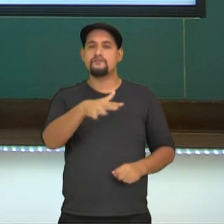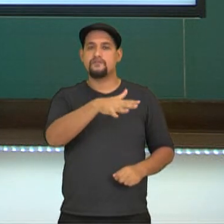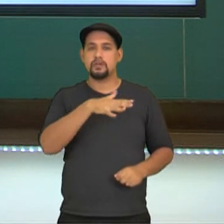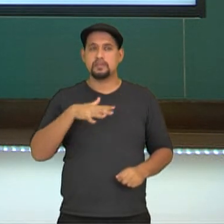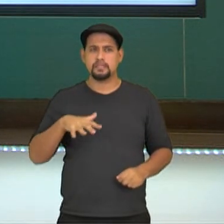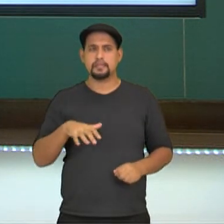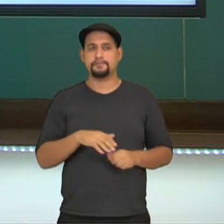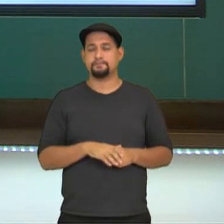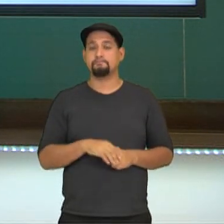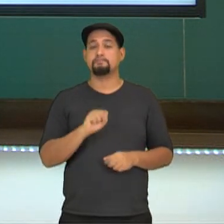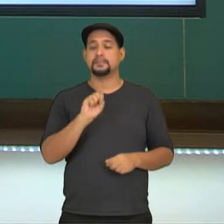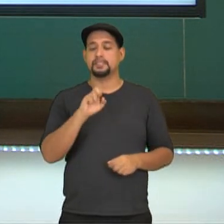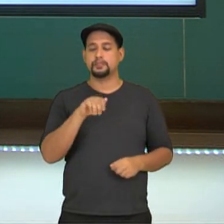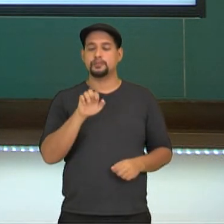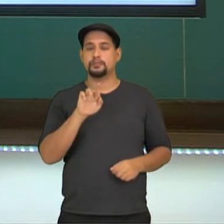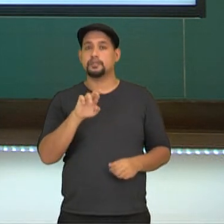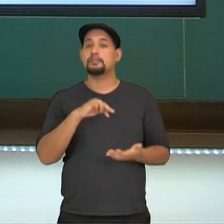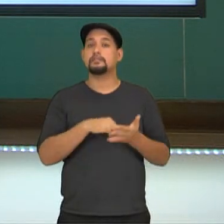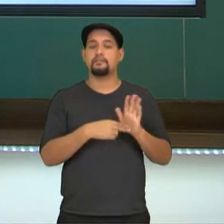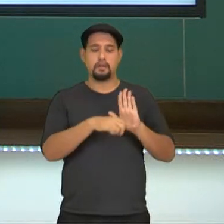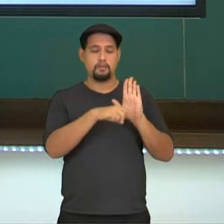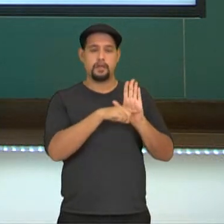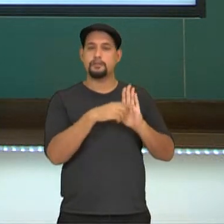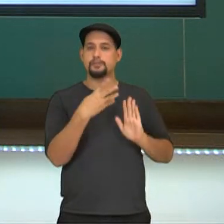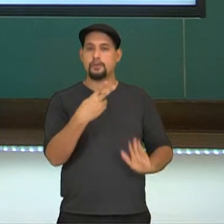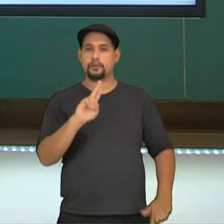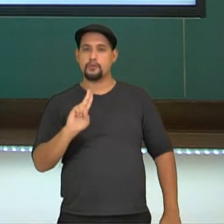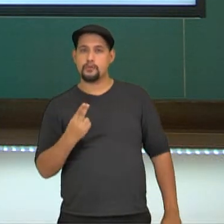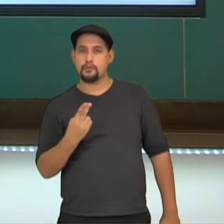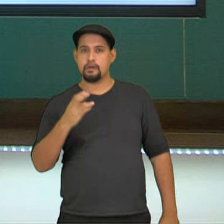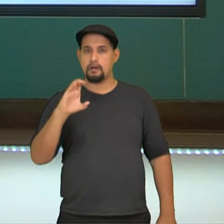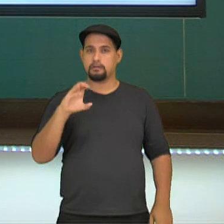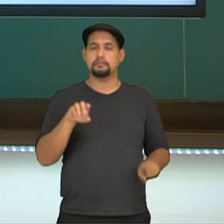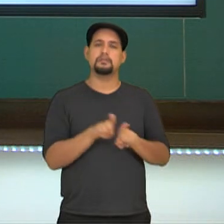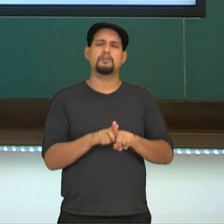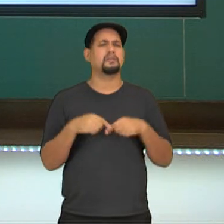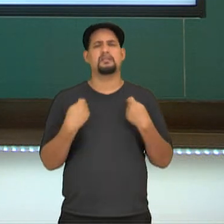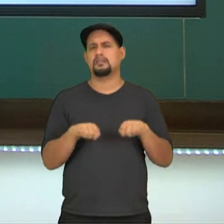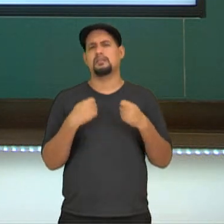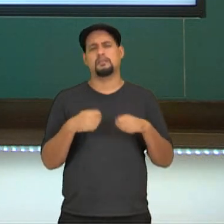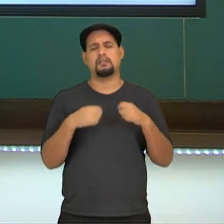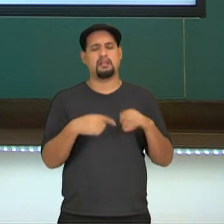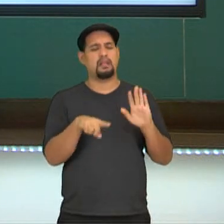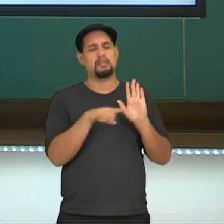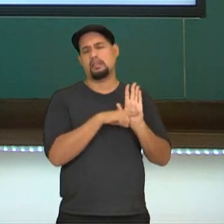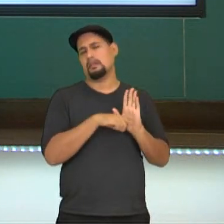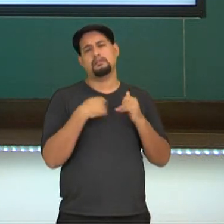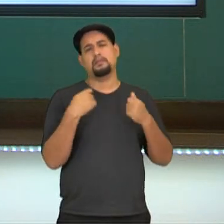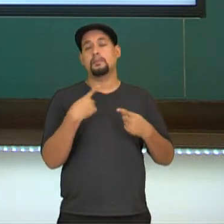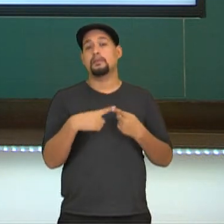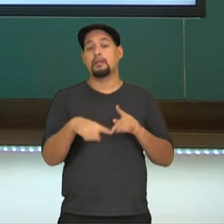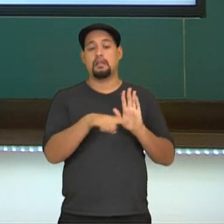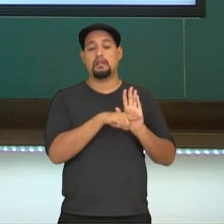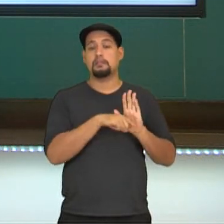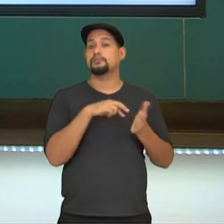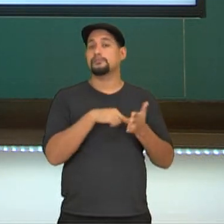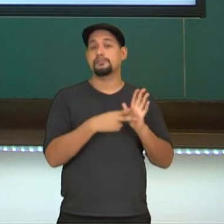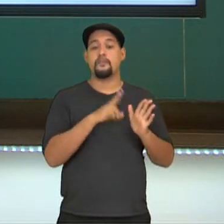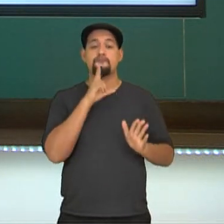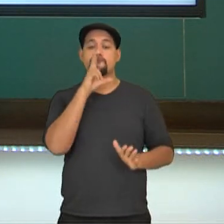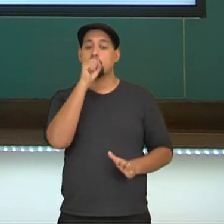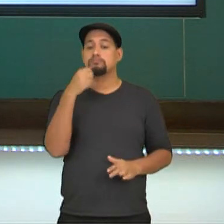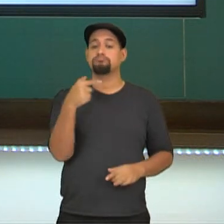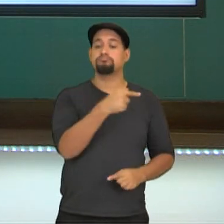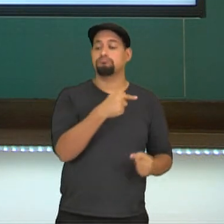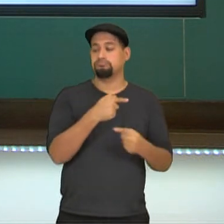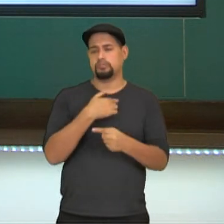carga sensora vale menos 4 microcoulombs, não preciso pôr sinal negativo, porque o sinal negativo só vai indicar o sentido da força,